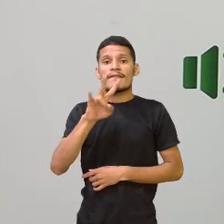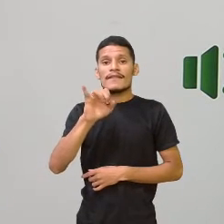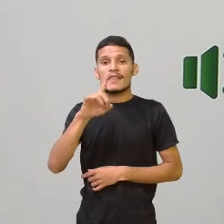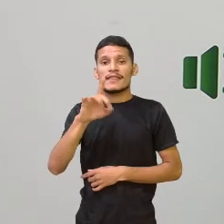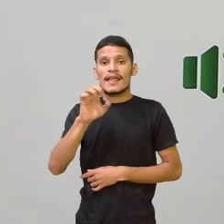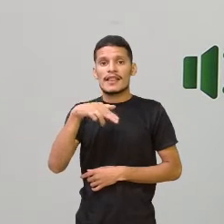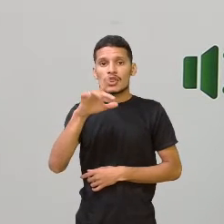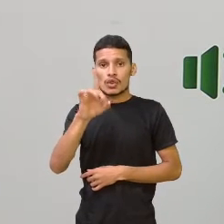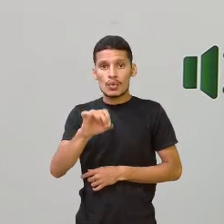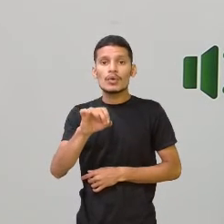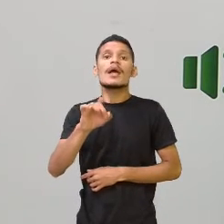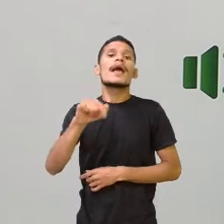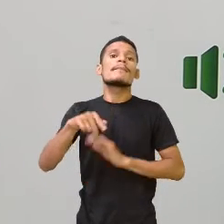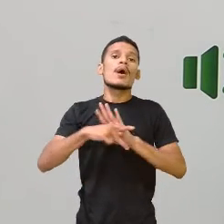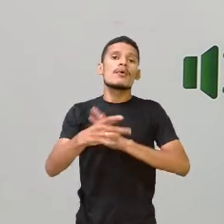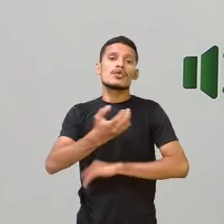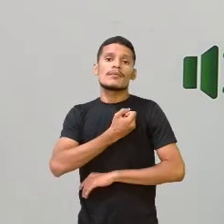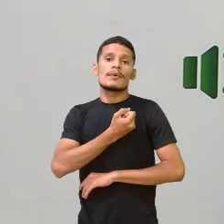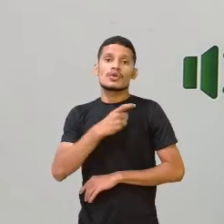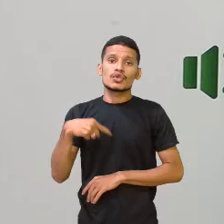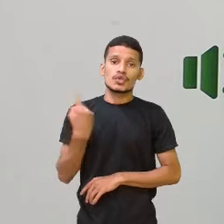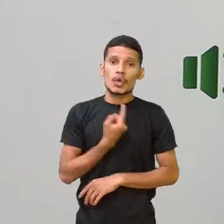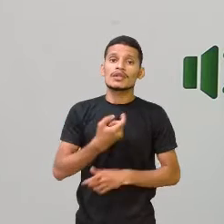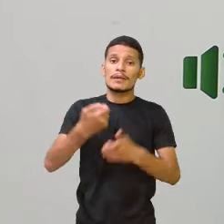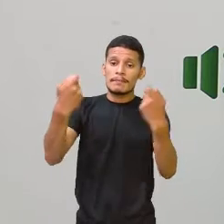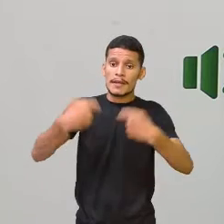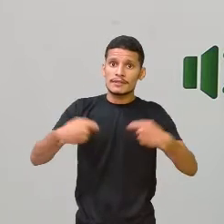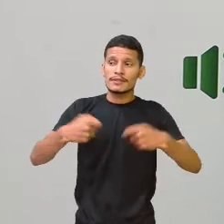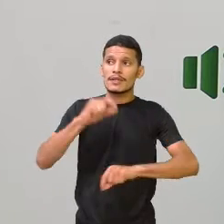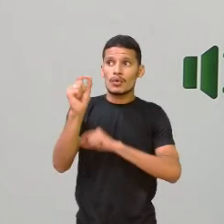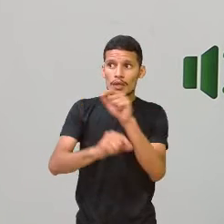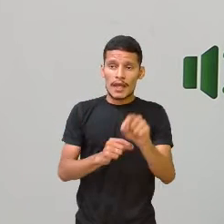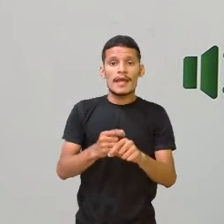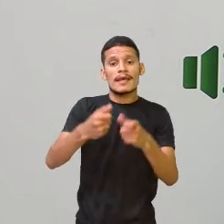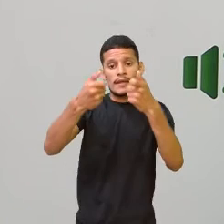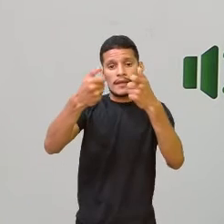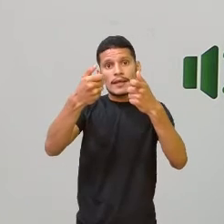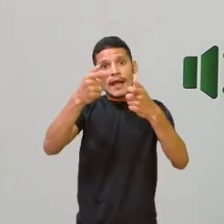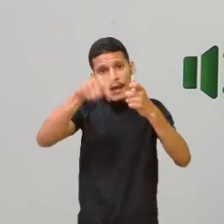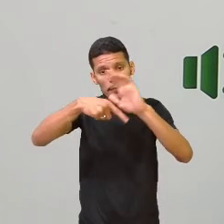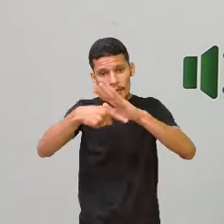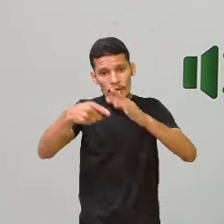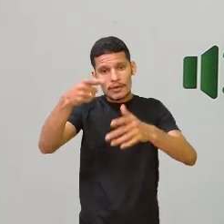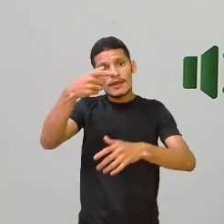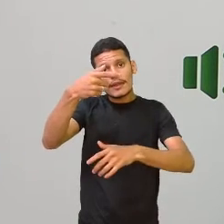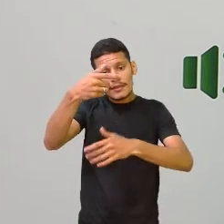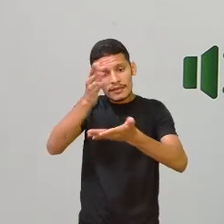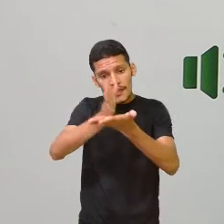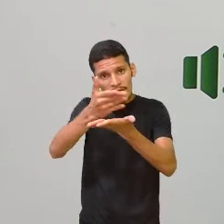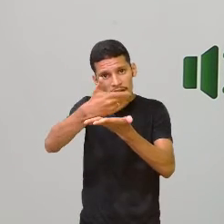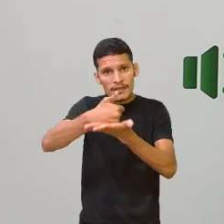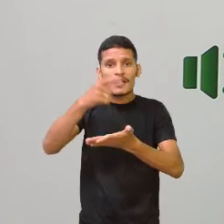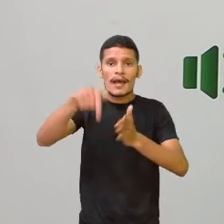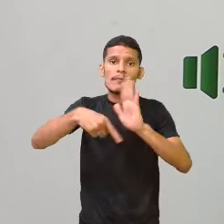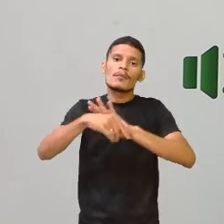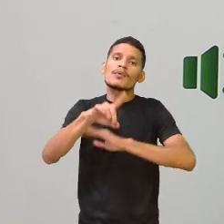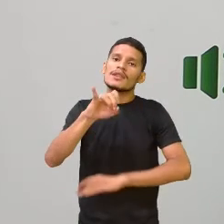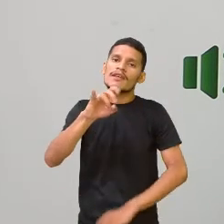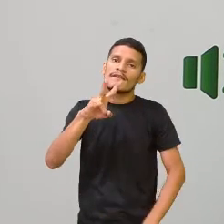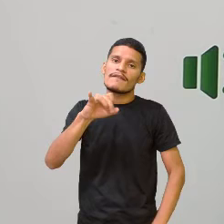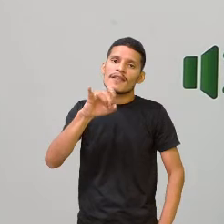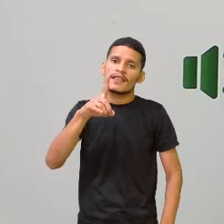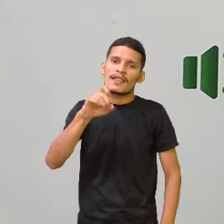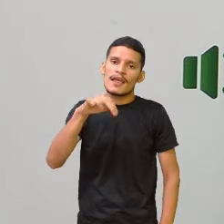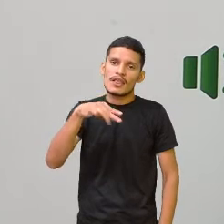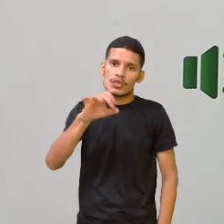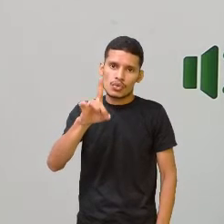Dividendo é o número que a gente vai precisar fazer a divisão, beleza? A gente chama ele de dividendo. Aqui eu